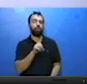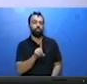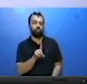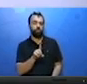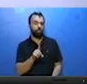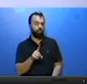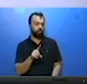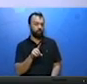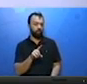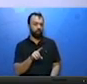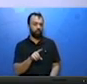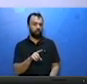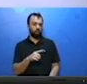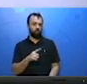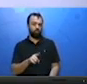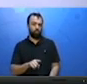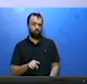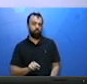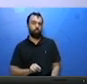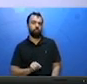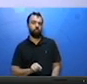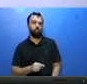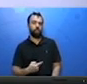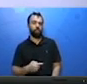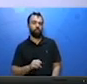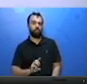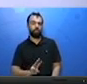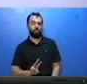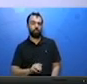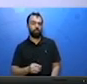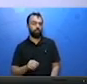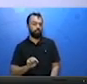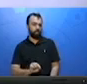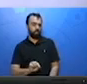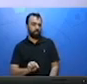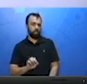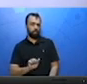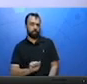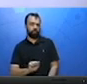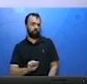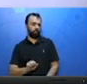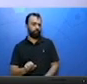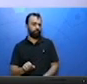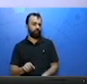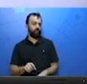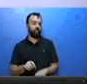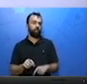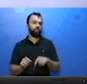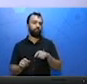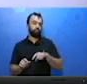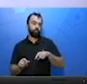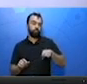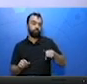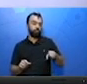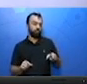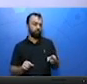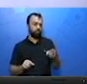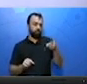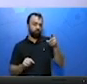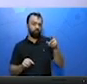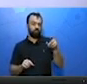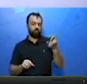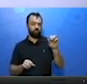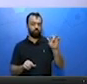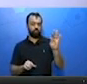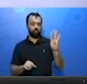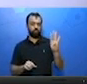Ponto A. Ponto B, menos 3 no X. Como é 1 no Y, subo aqui. Ponto B.